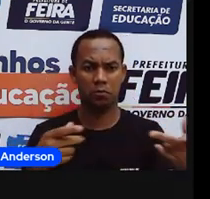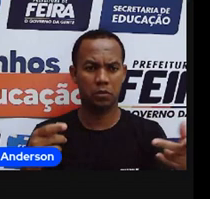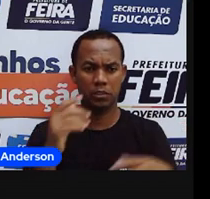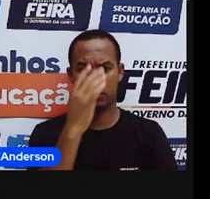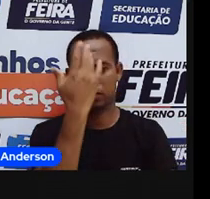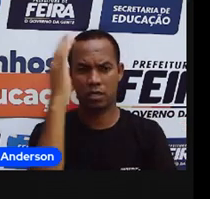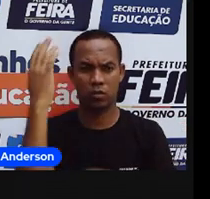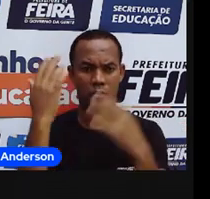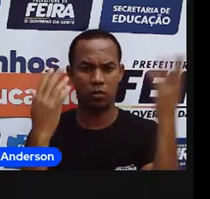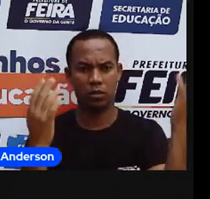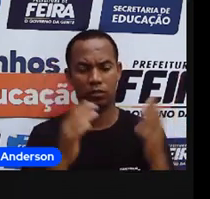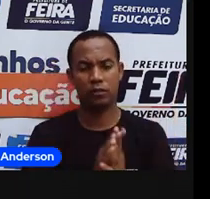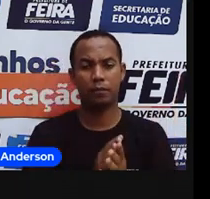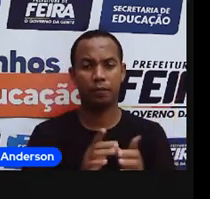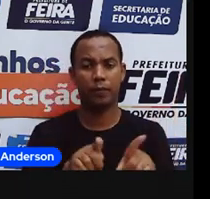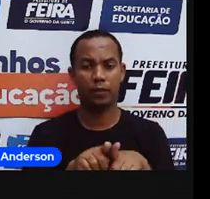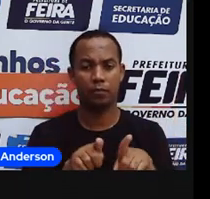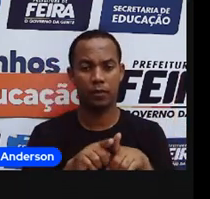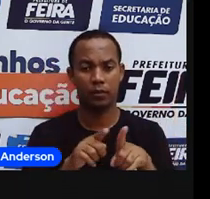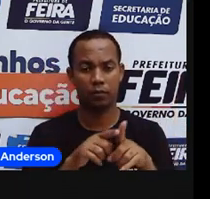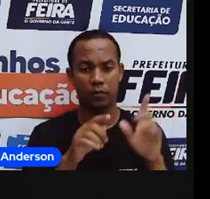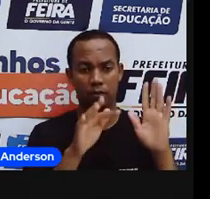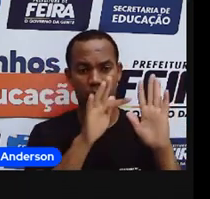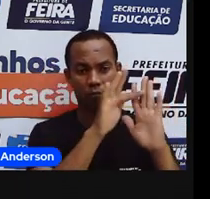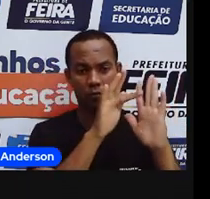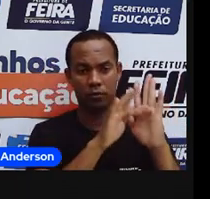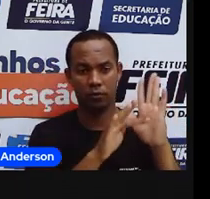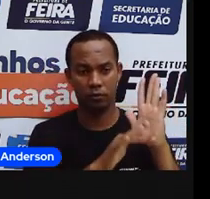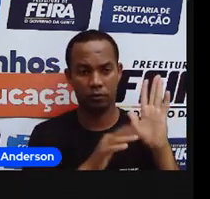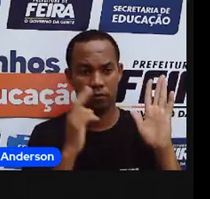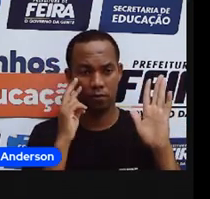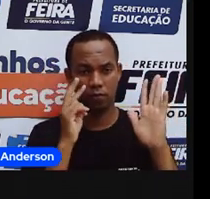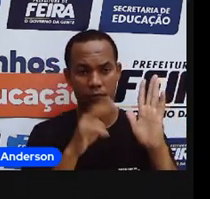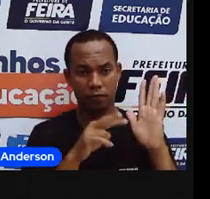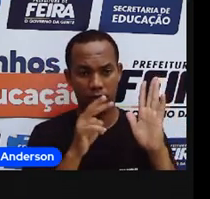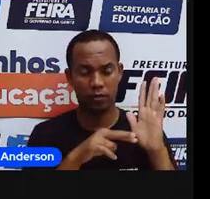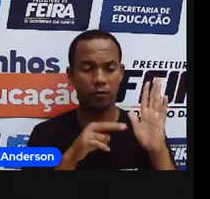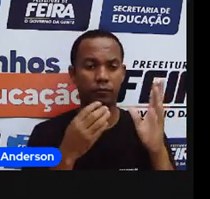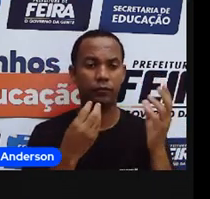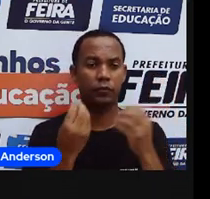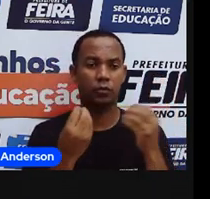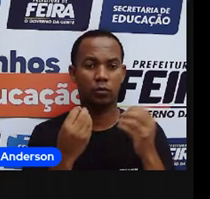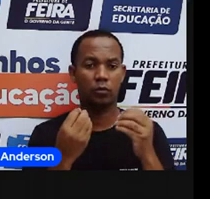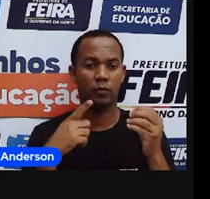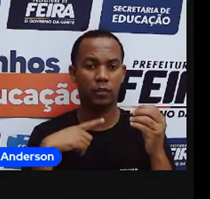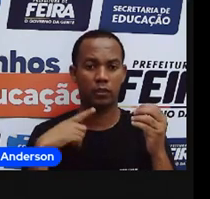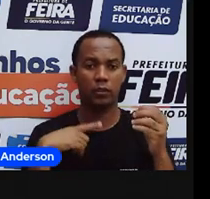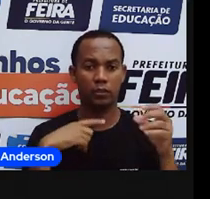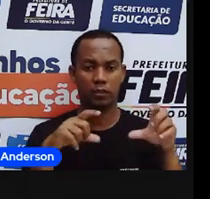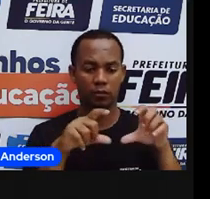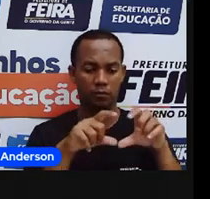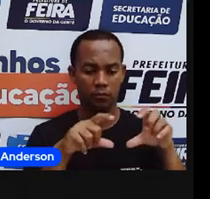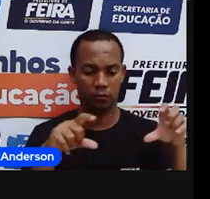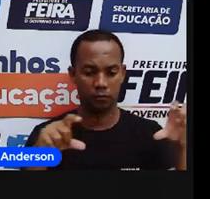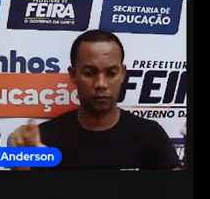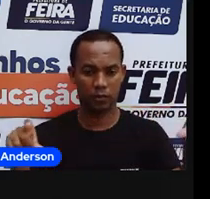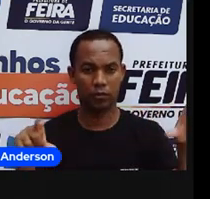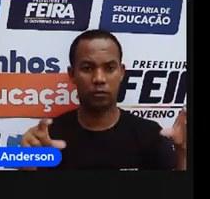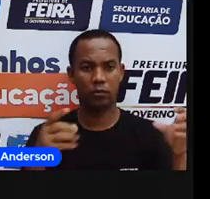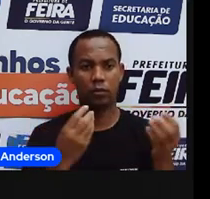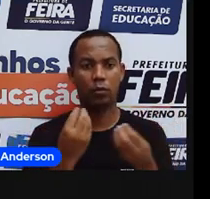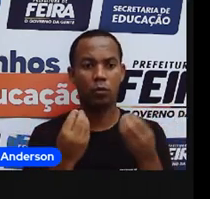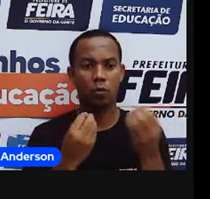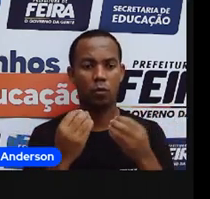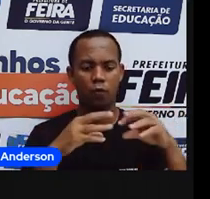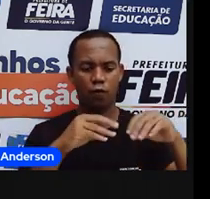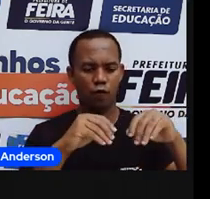texto abaixo. Inclusive, a Pró já passou aqui algumas informações, que existe a mandioca, né, que traz aí